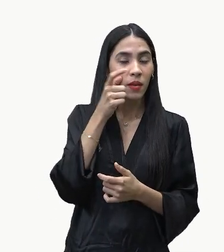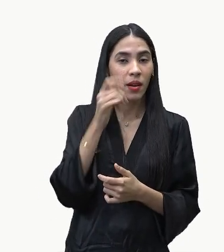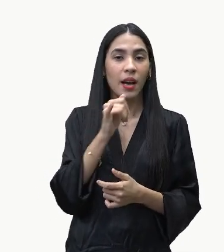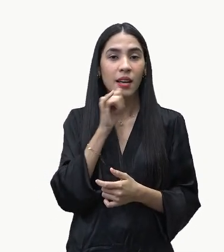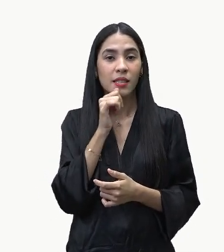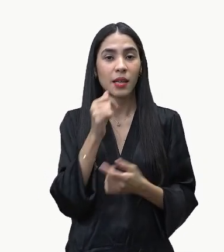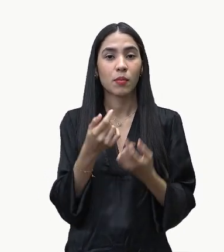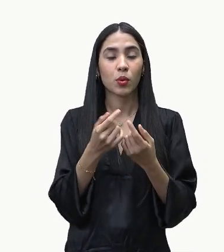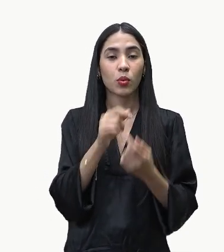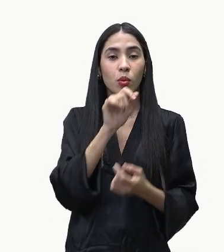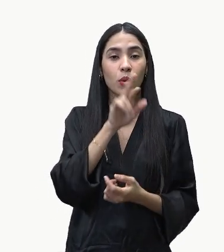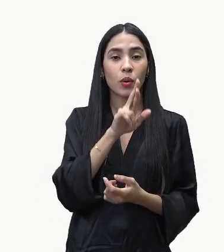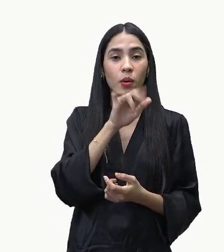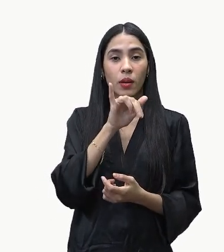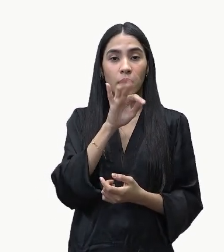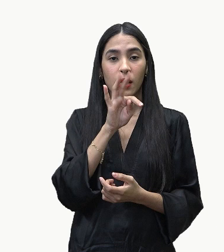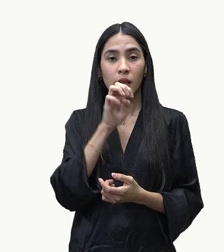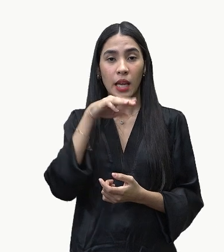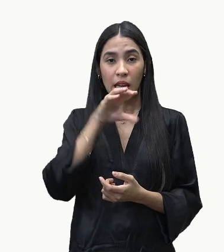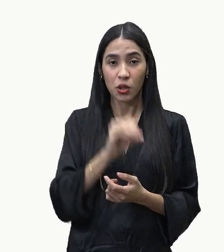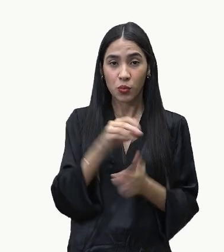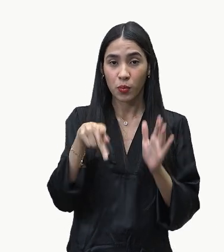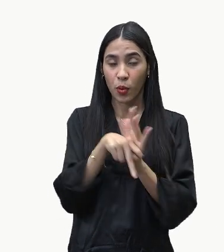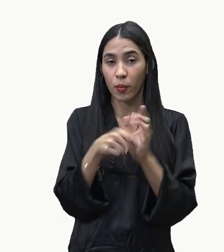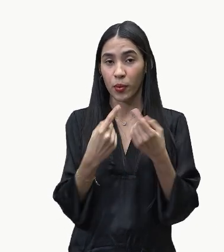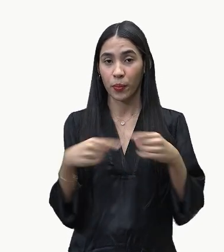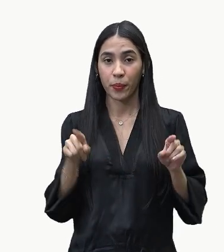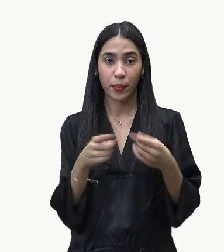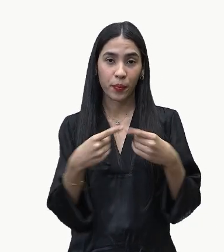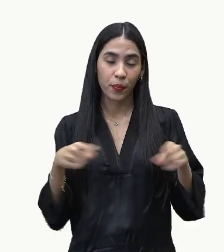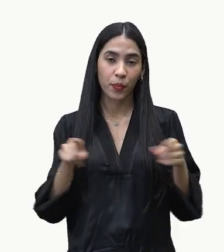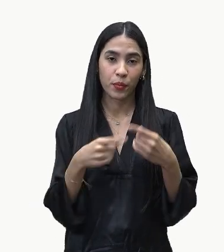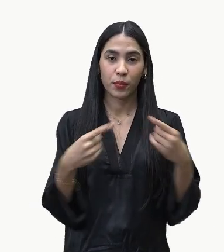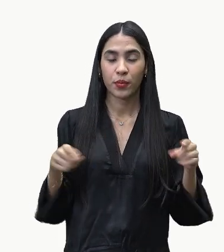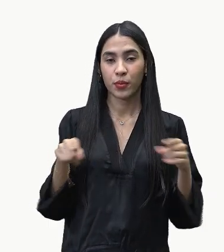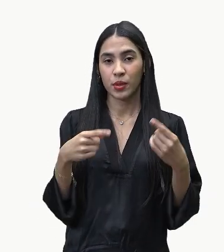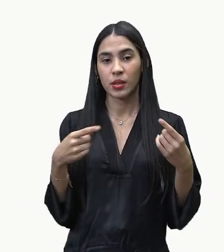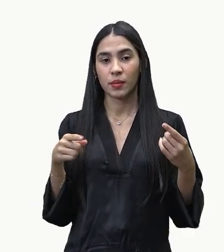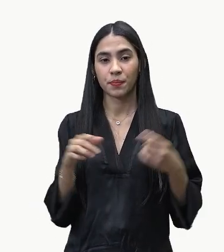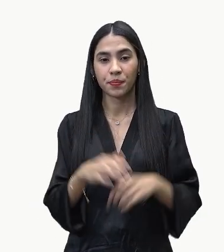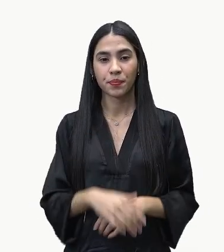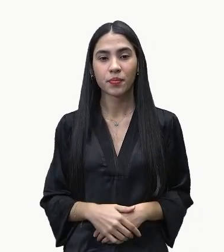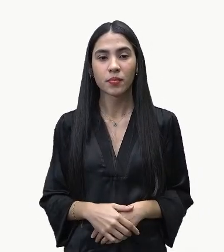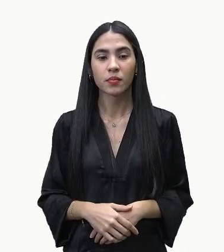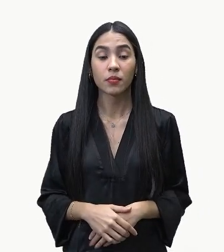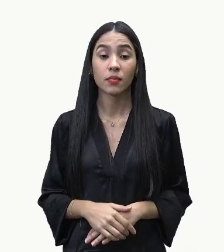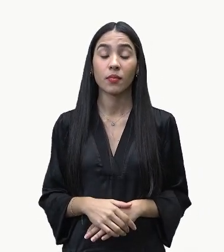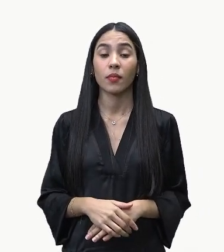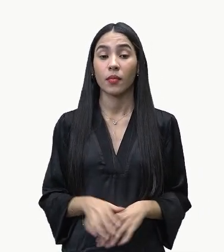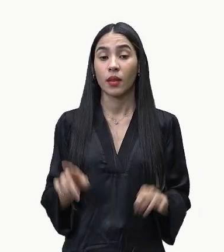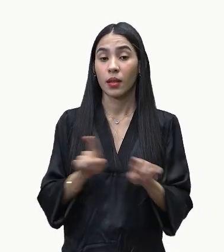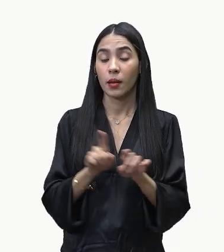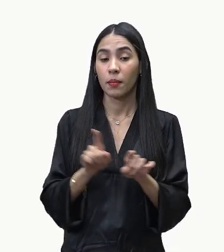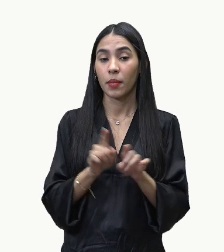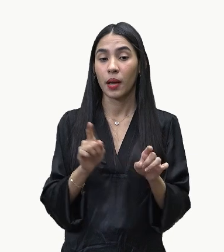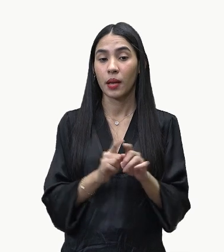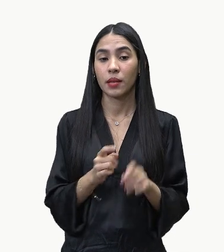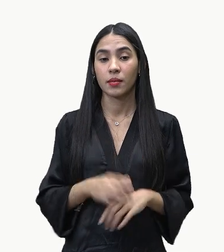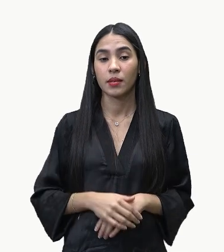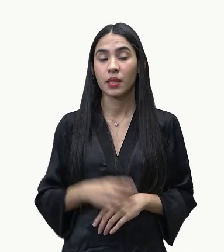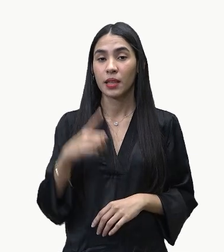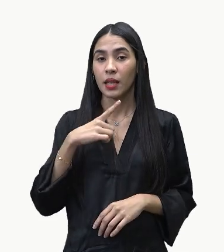do ritmo dessa música, né? Para trazer essa cadência melódica e gerar mais um elemento